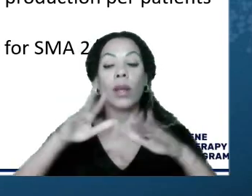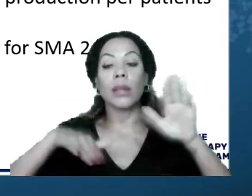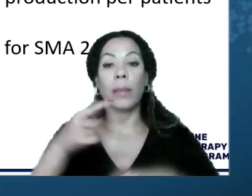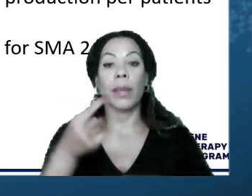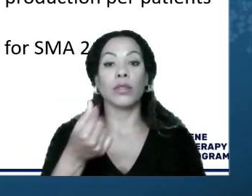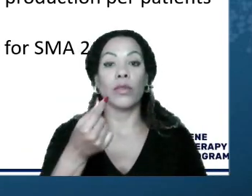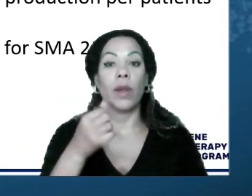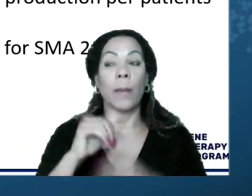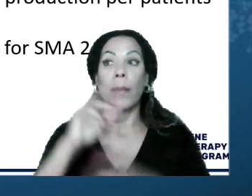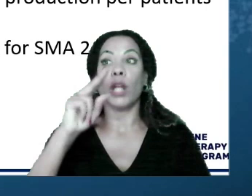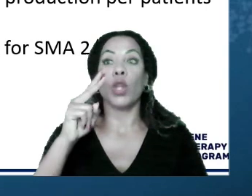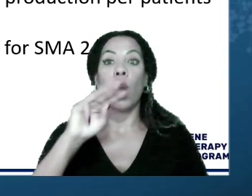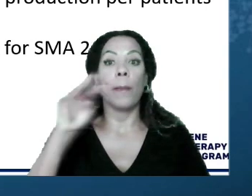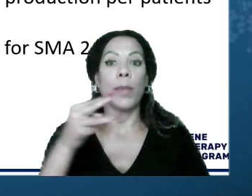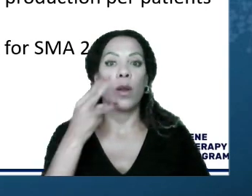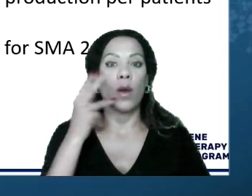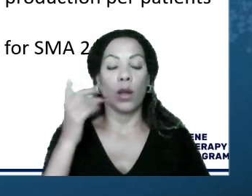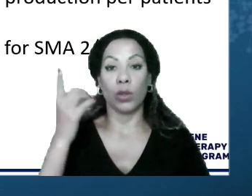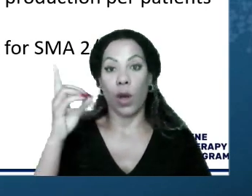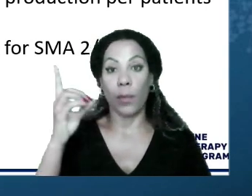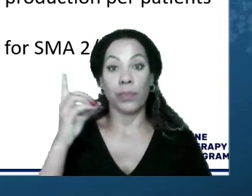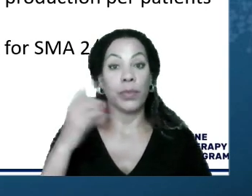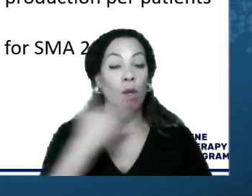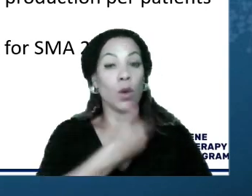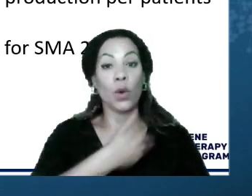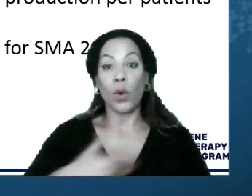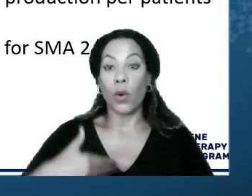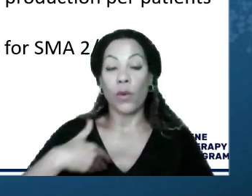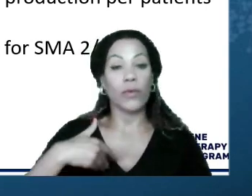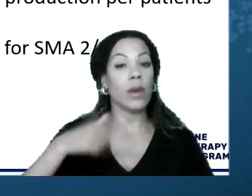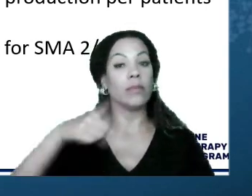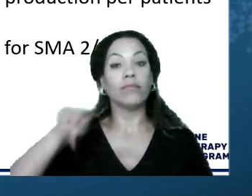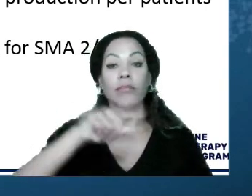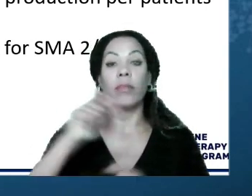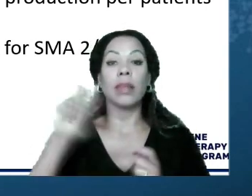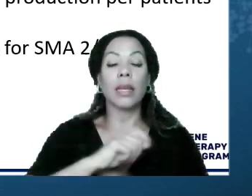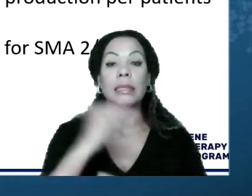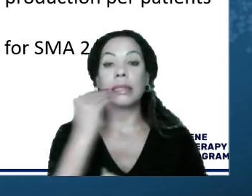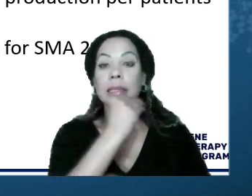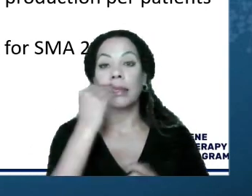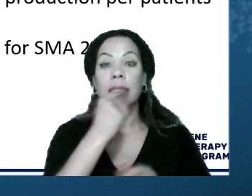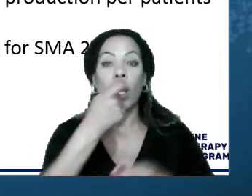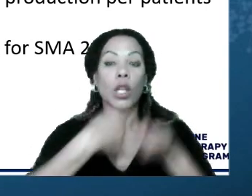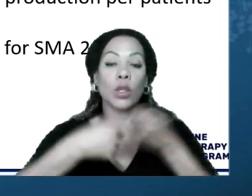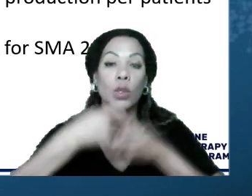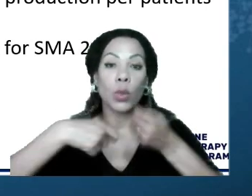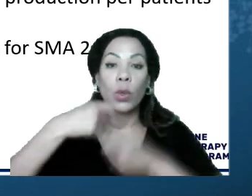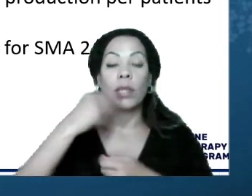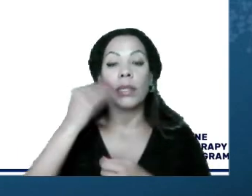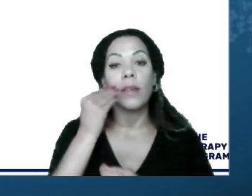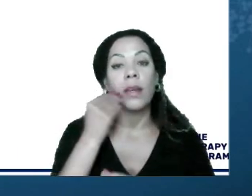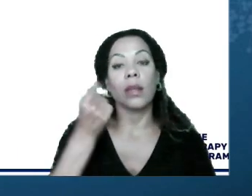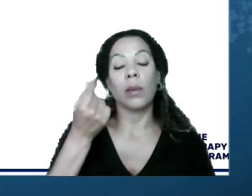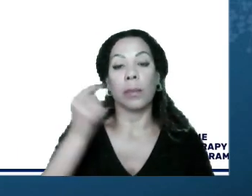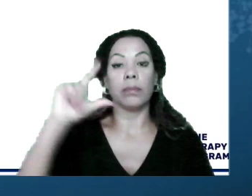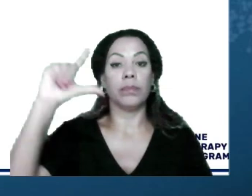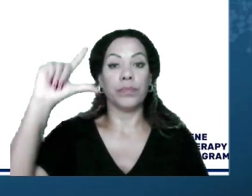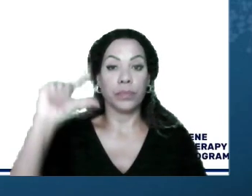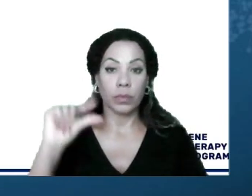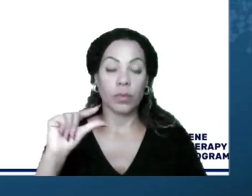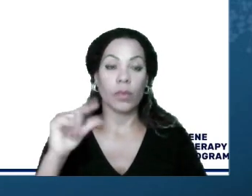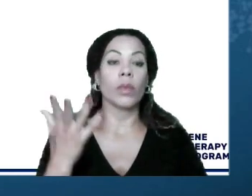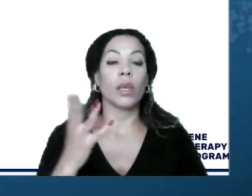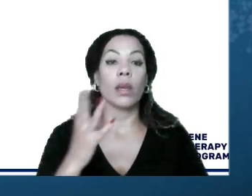e as autoridades governamentais podem negociar um custo mais baixo. E, claro,